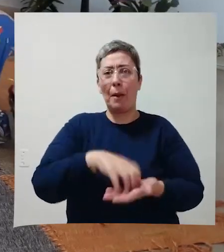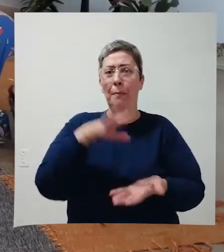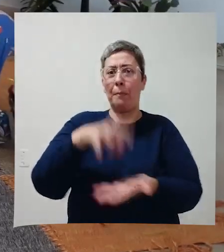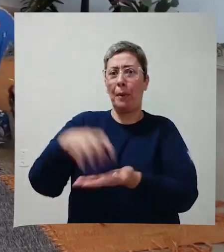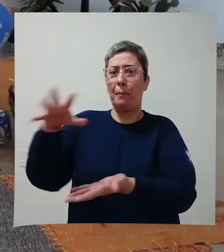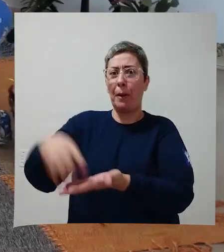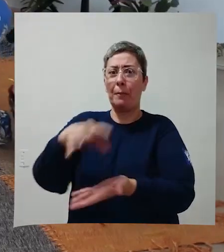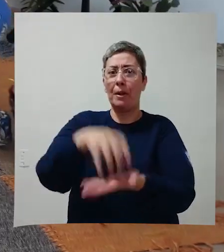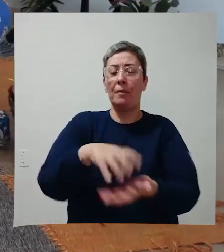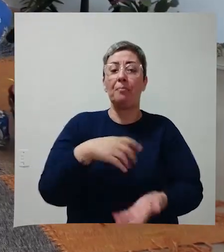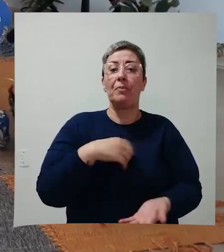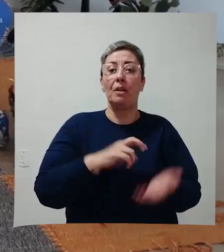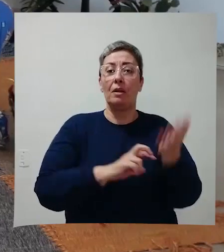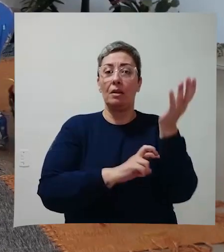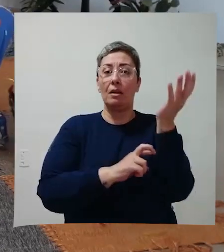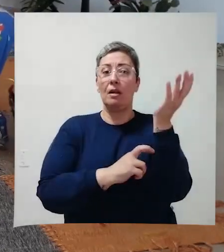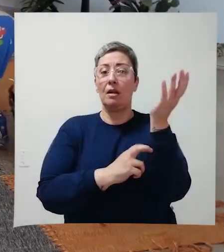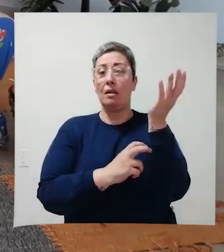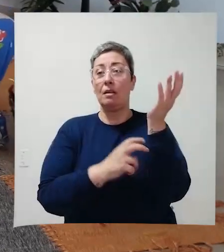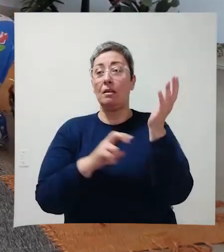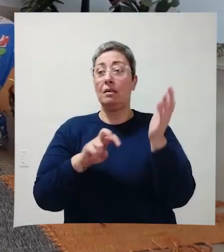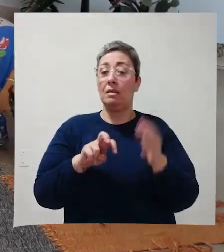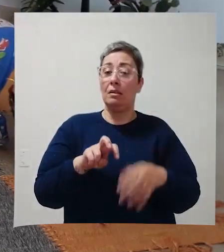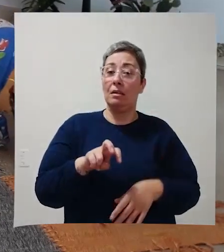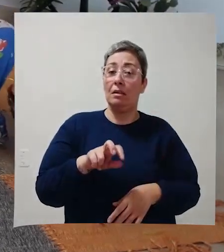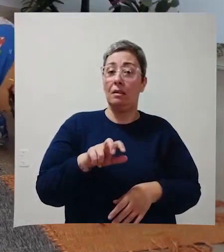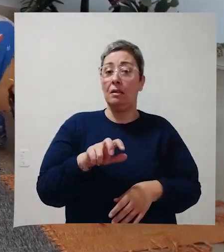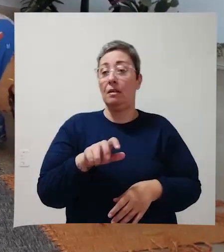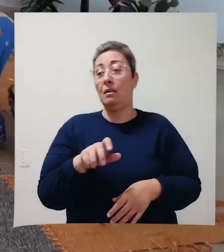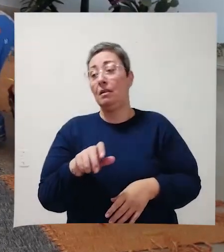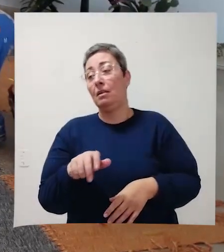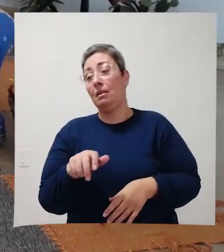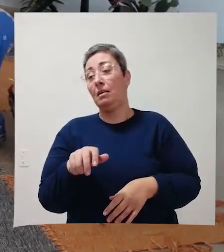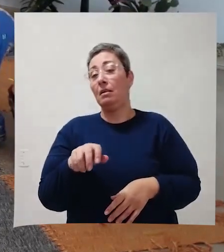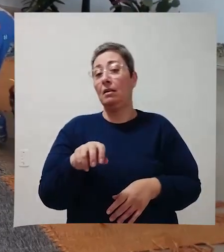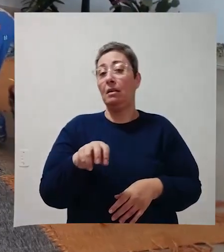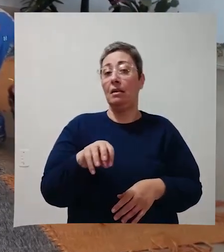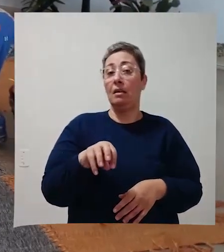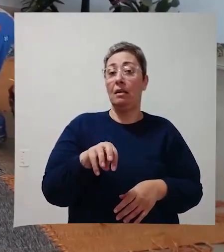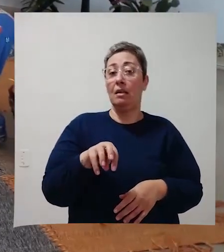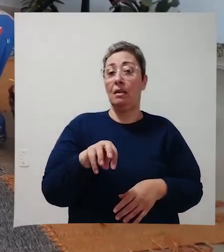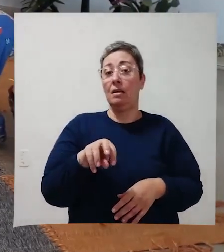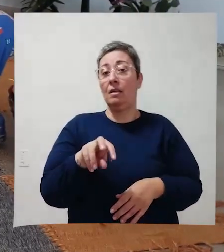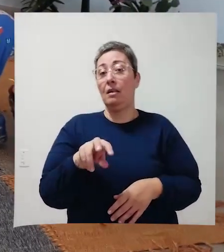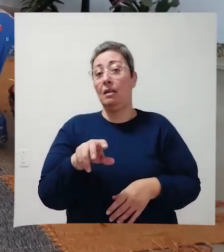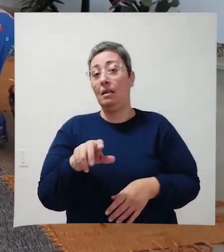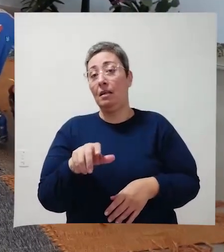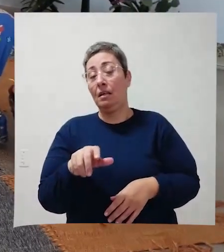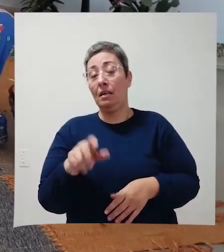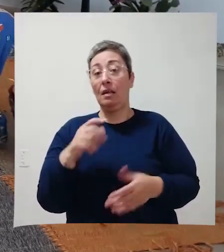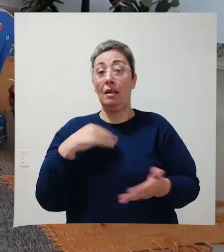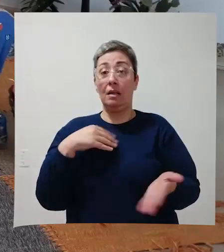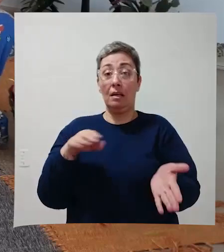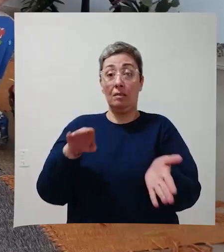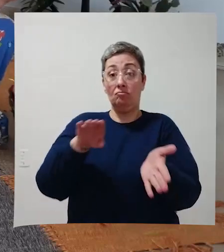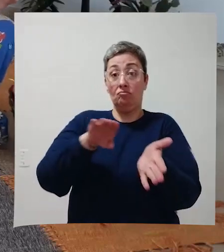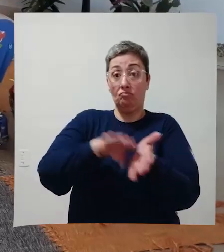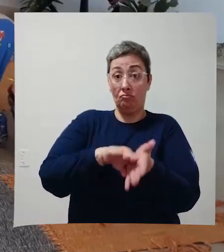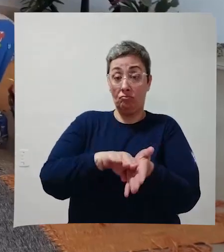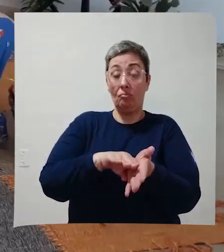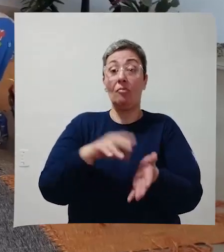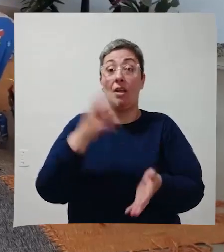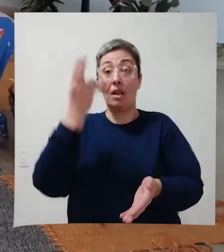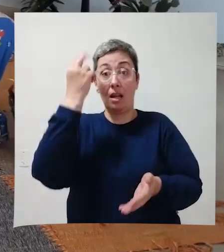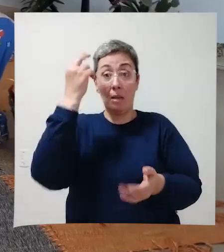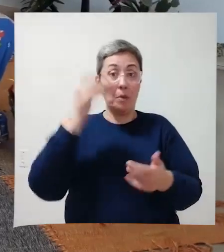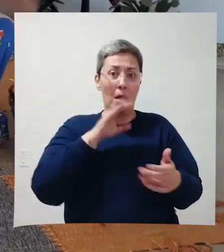pulava para lá e para cá. O camaleão, já mais vagaroso, ia bem devagar. Chegando lá, a lebre,